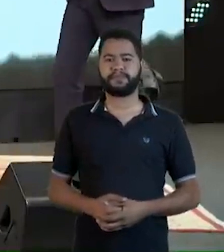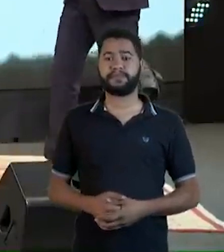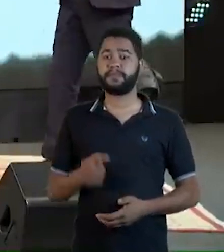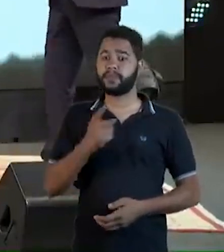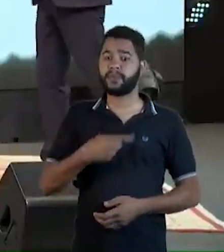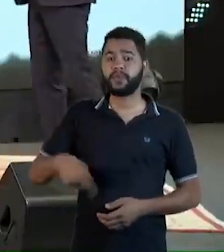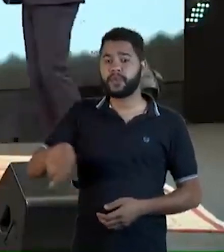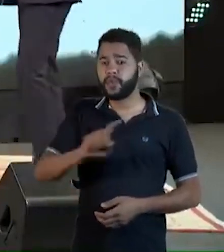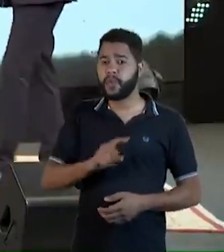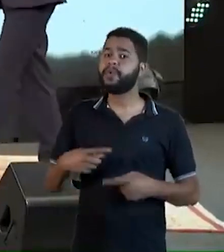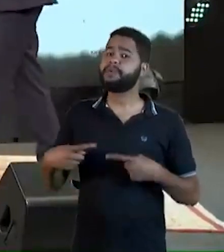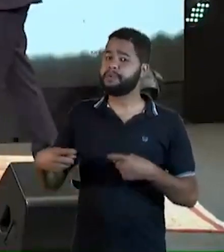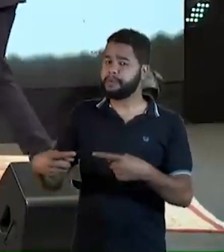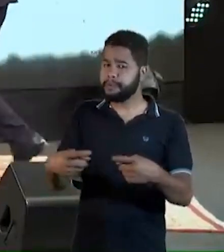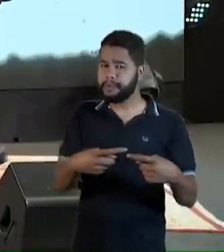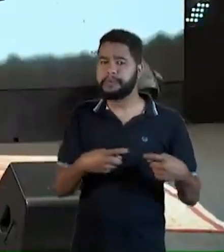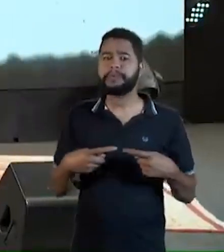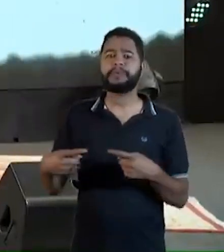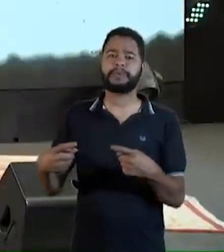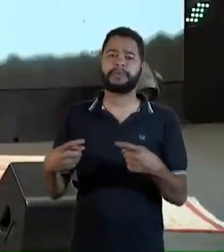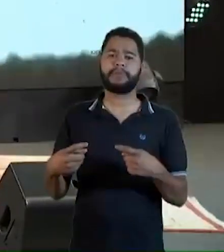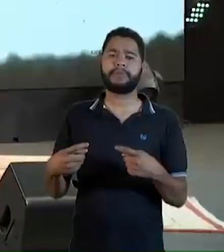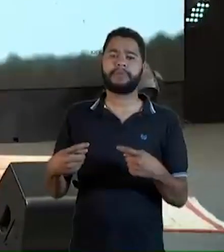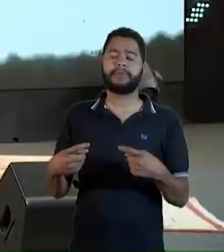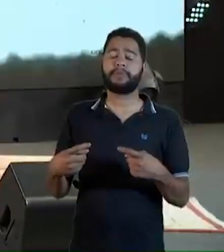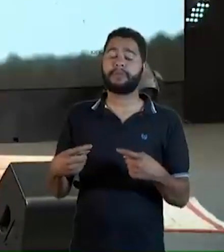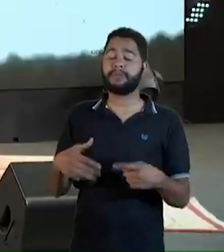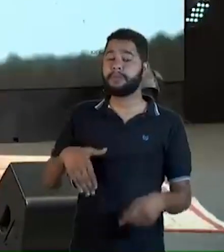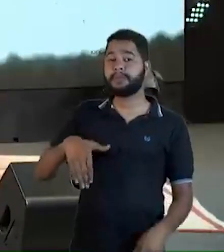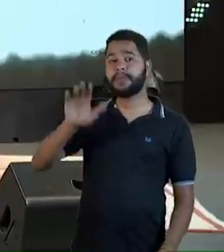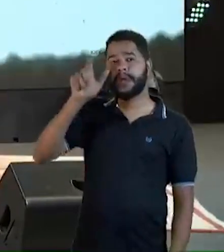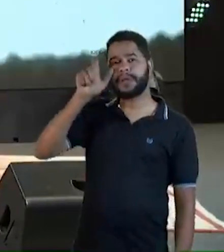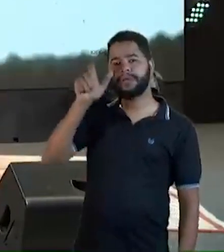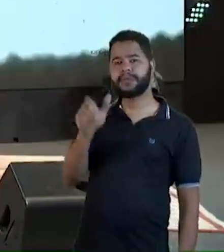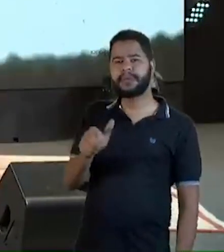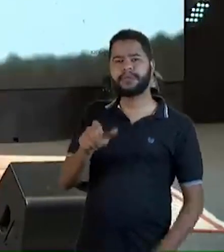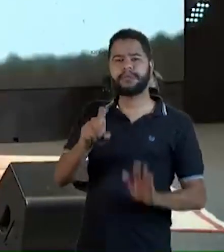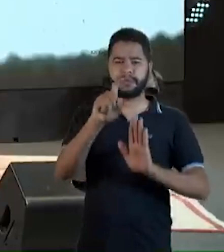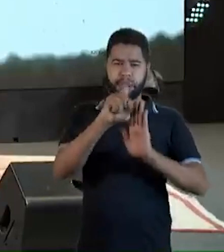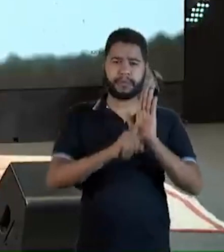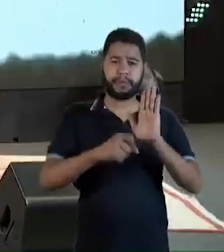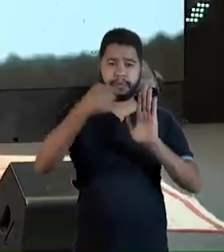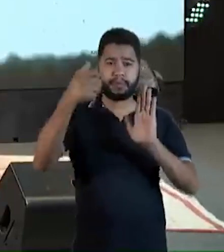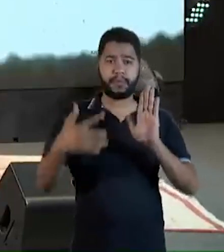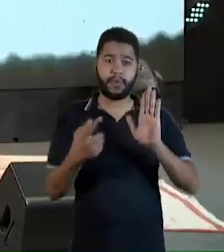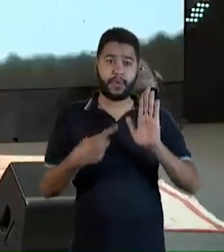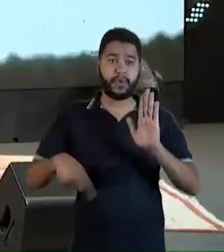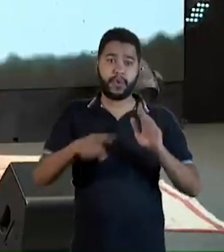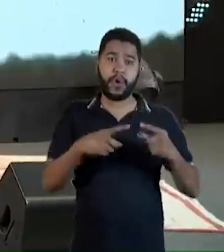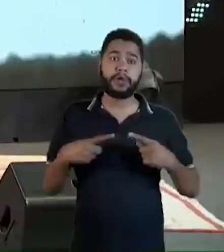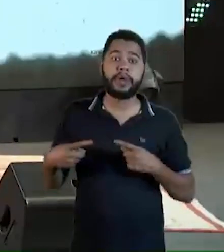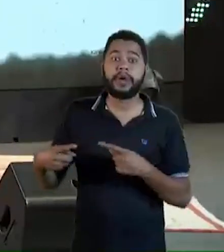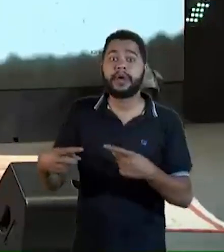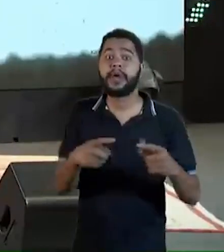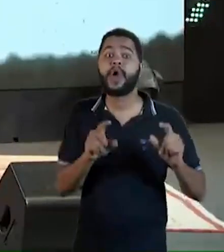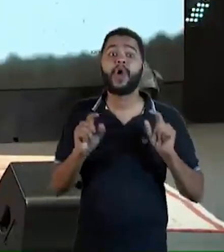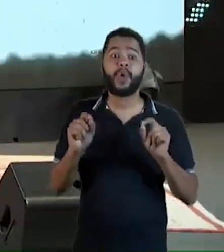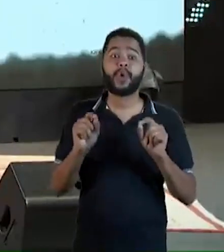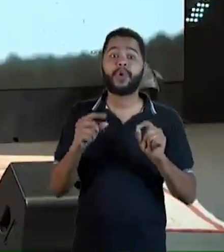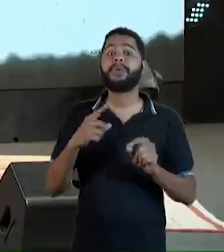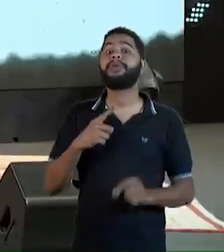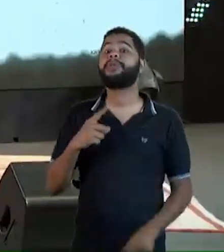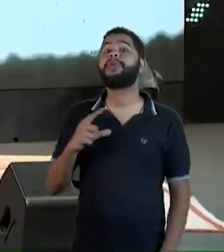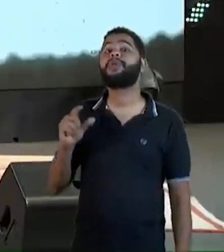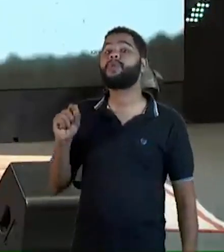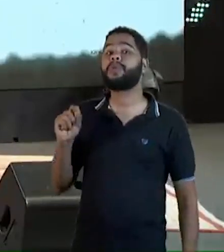nós estamos uma guerra Oi e o mais interessante é que esse texto está dizendo que nós estamos uma guerra que